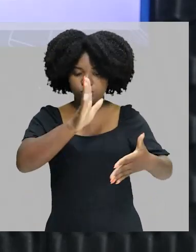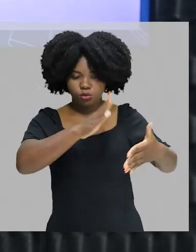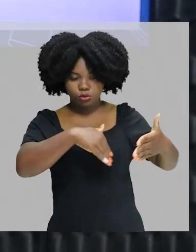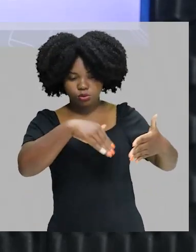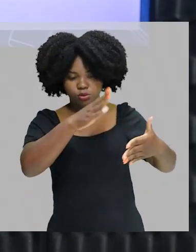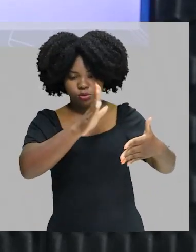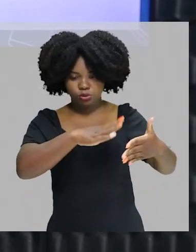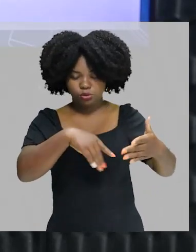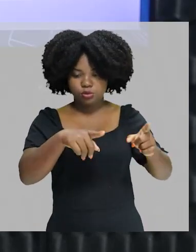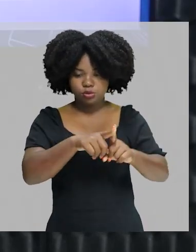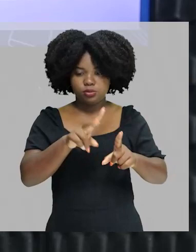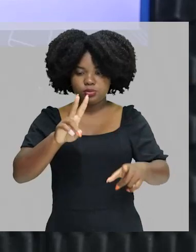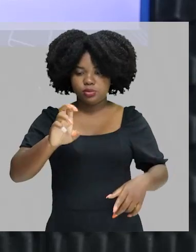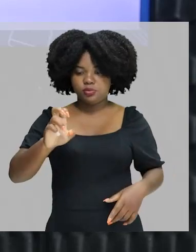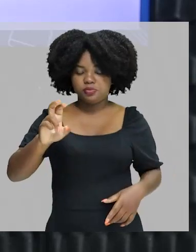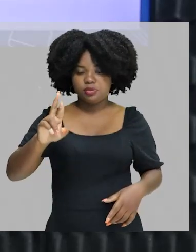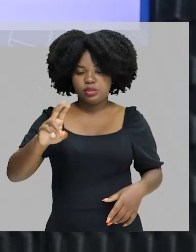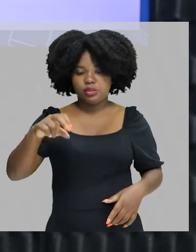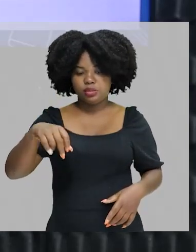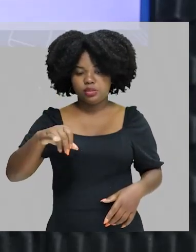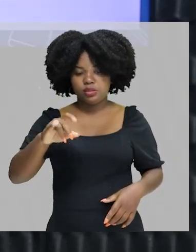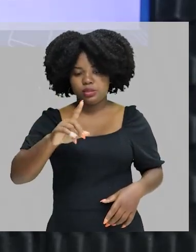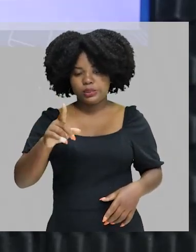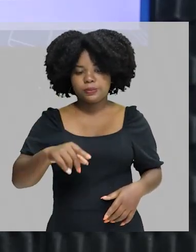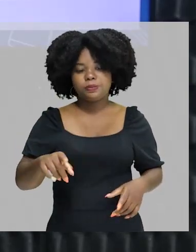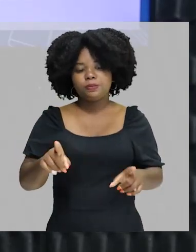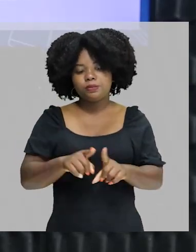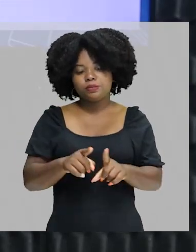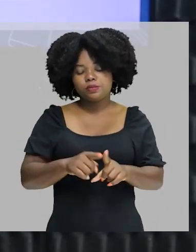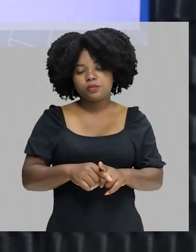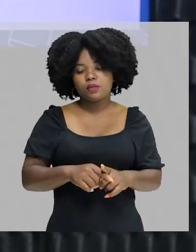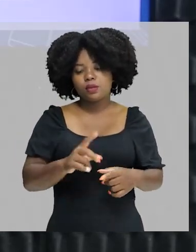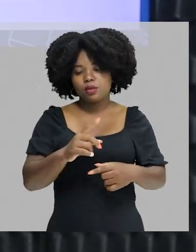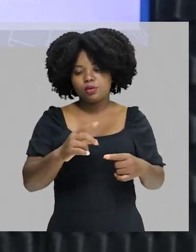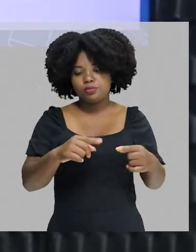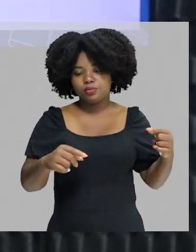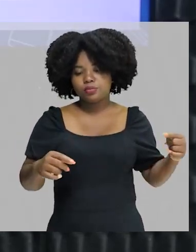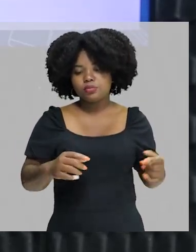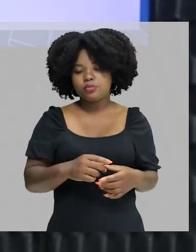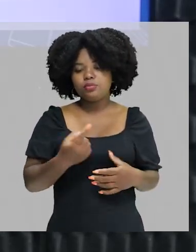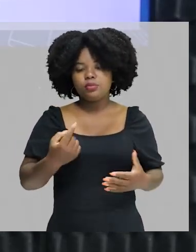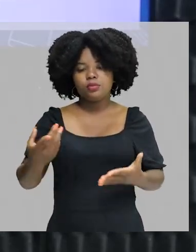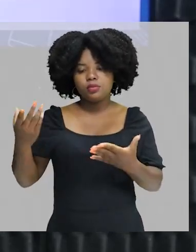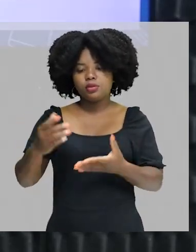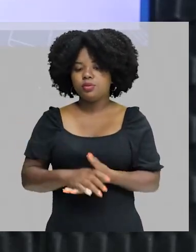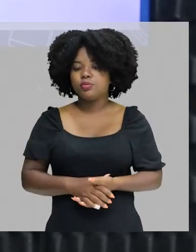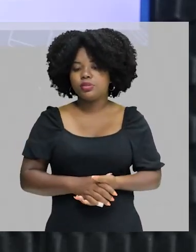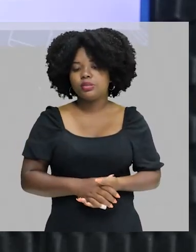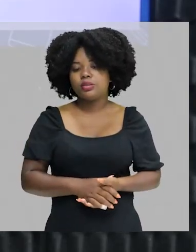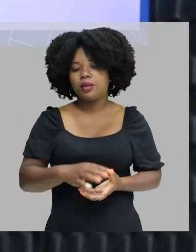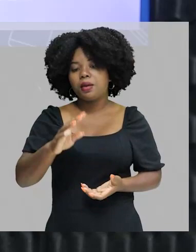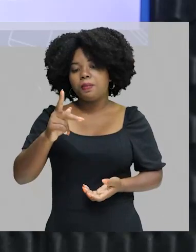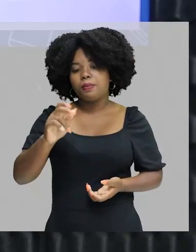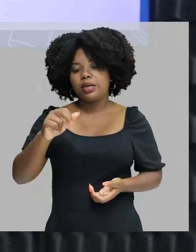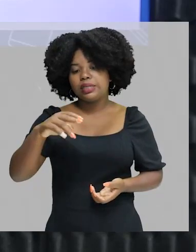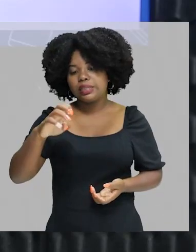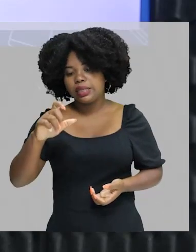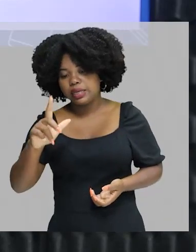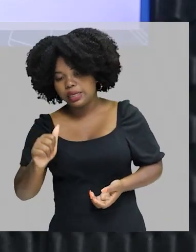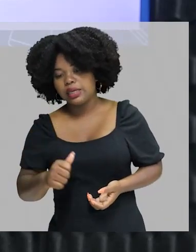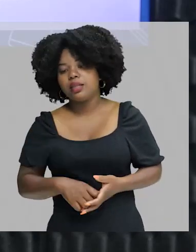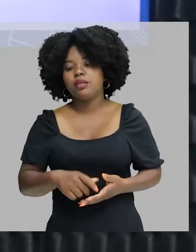vernizes e objetos moldados. Nós temos aqui diversos exemplos. Cabos de panela e talheres,